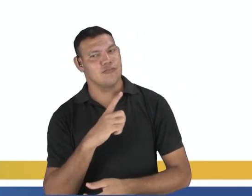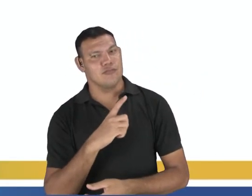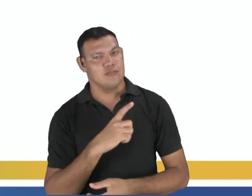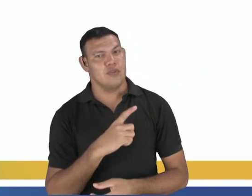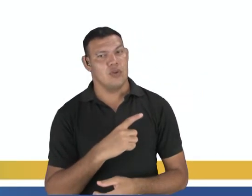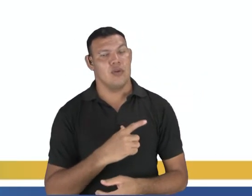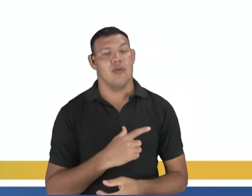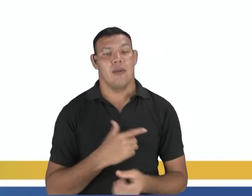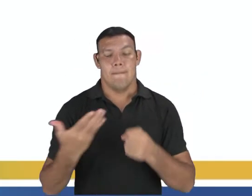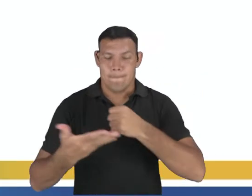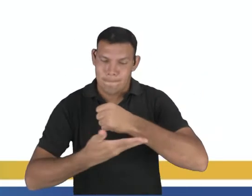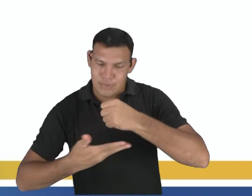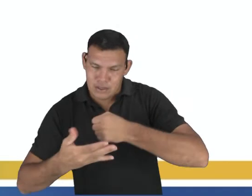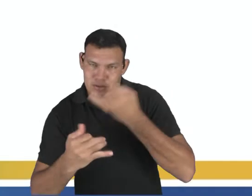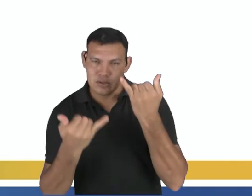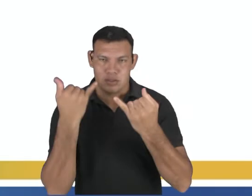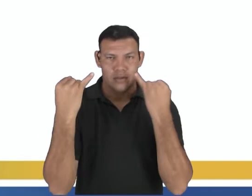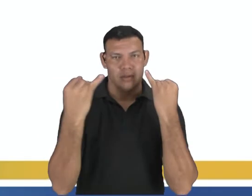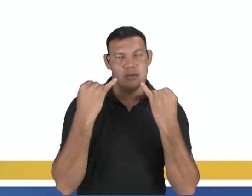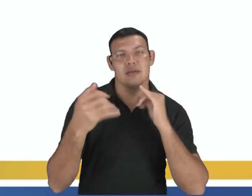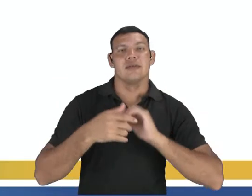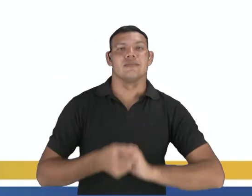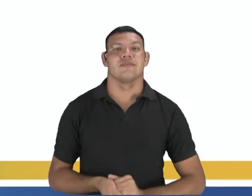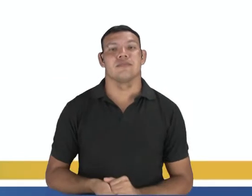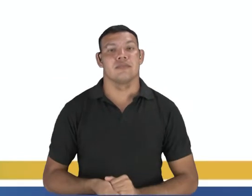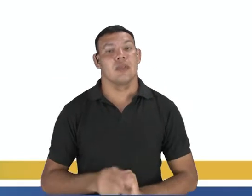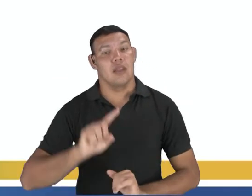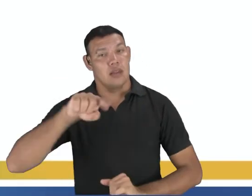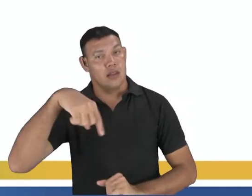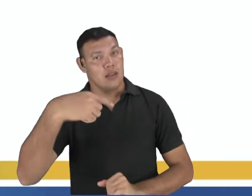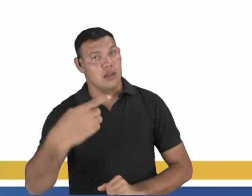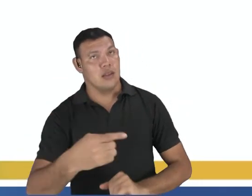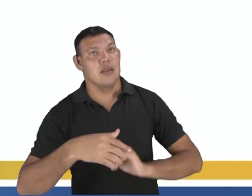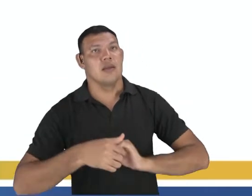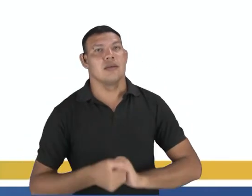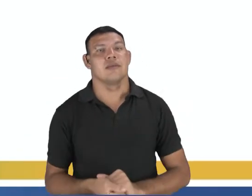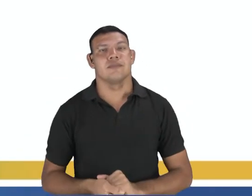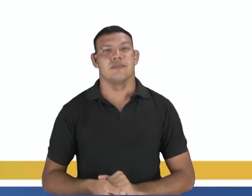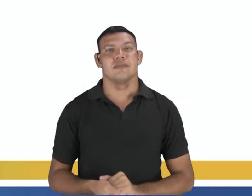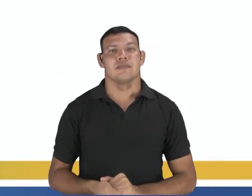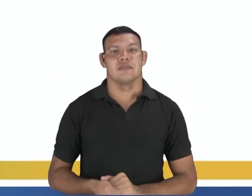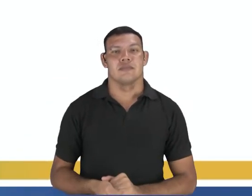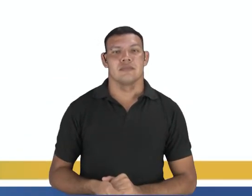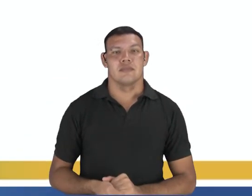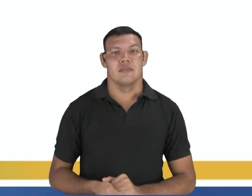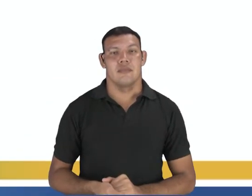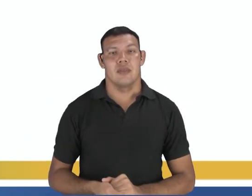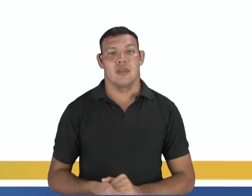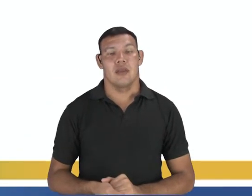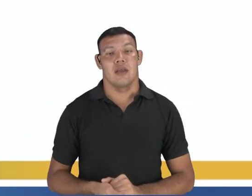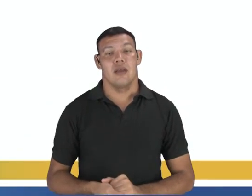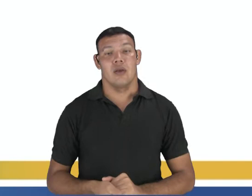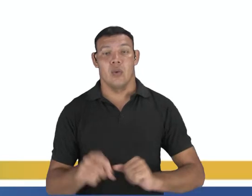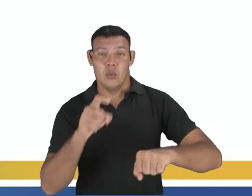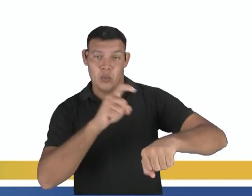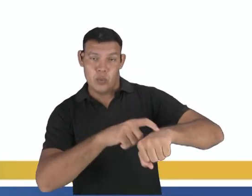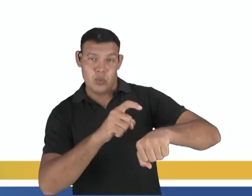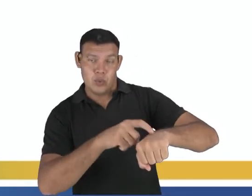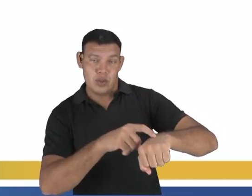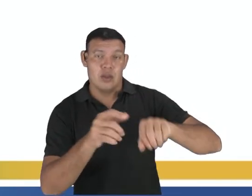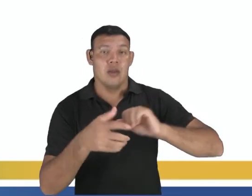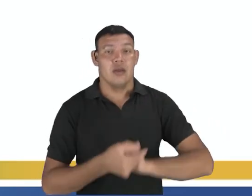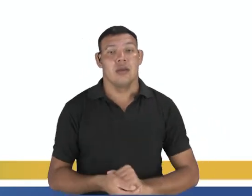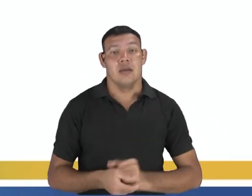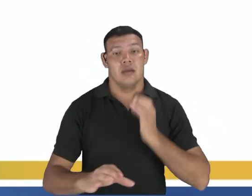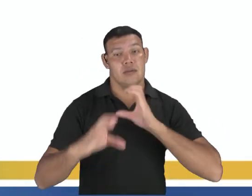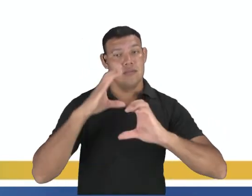da informação de tudo o que era escrito. E depois nós vemos para a era da